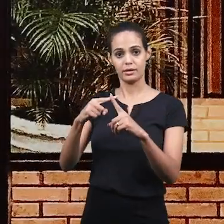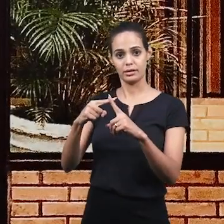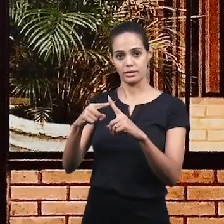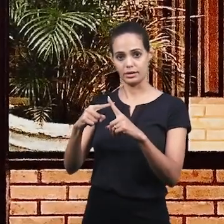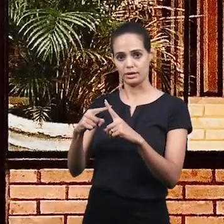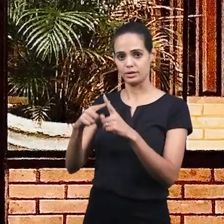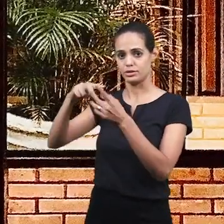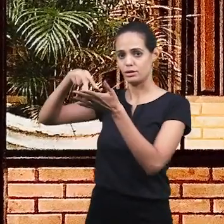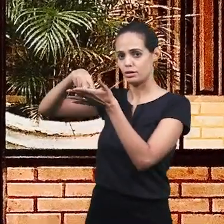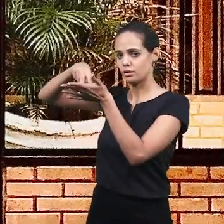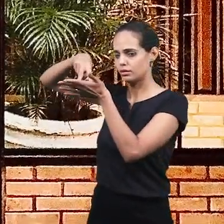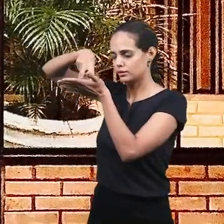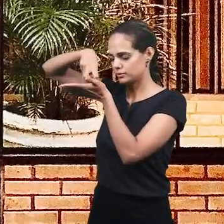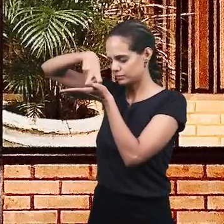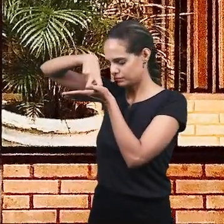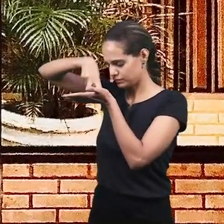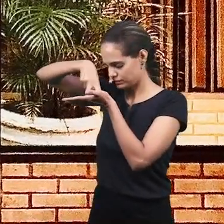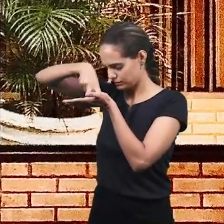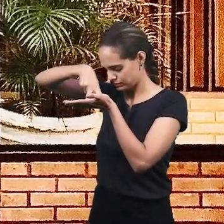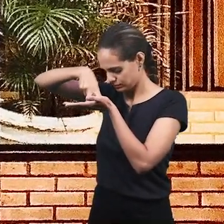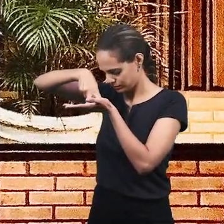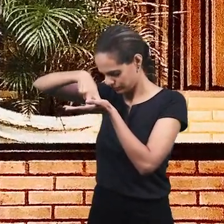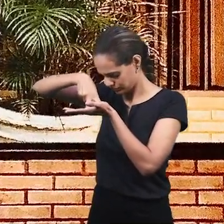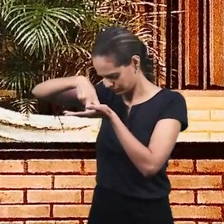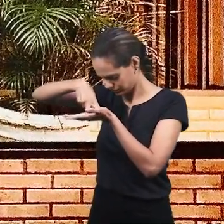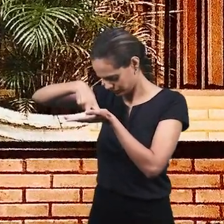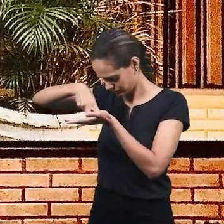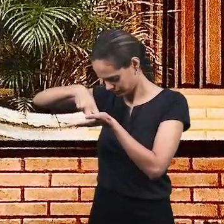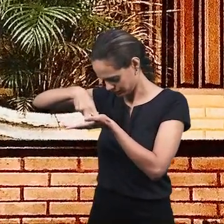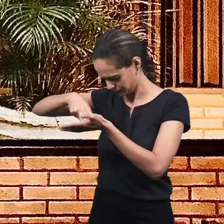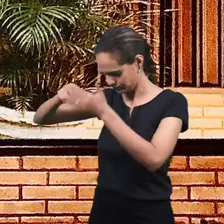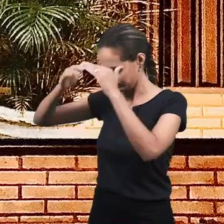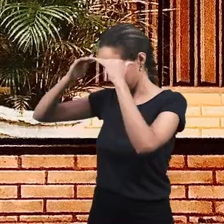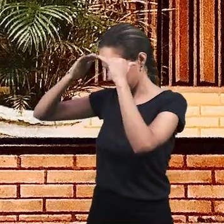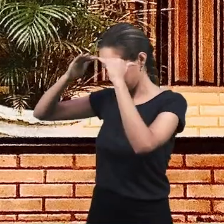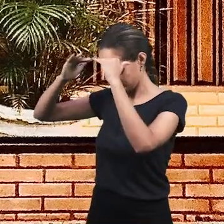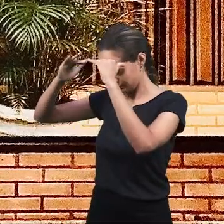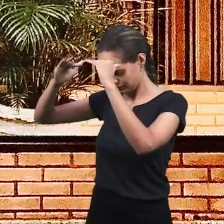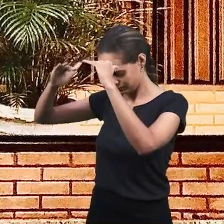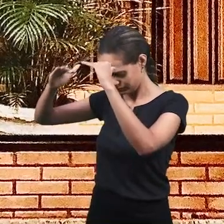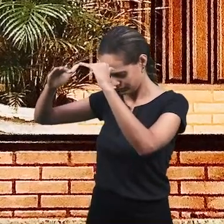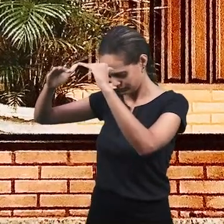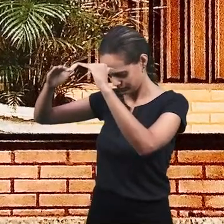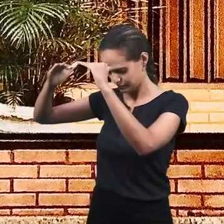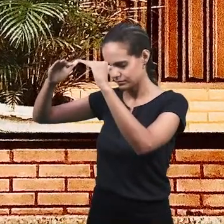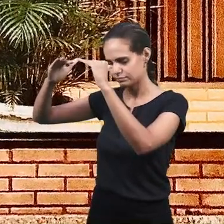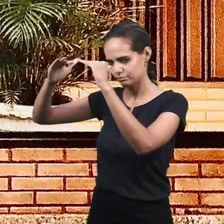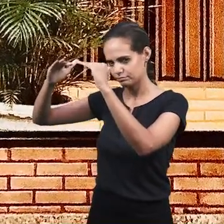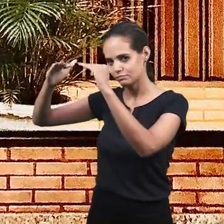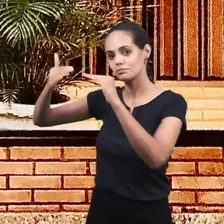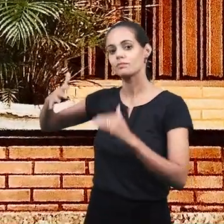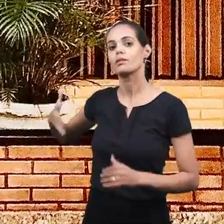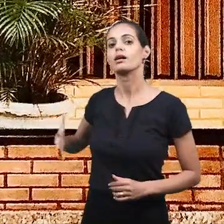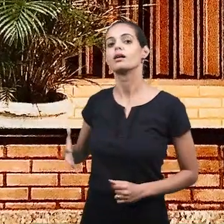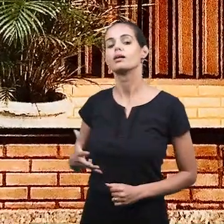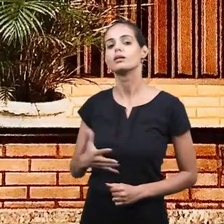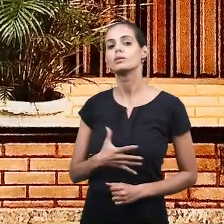Salvador, prostra-te ante mim,